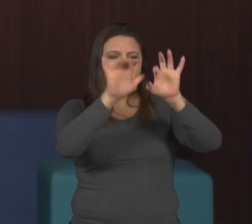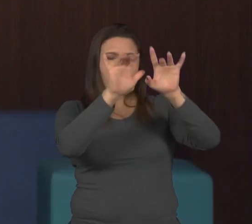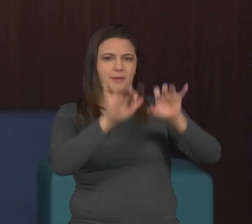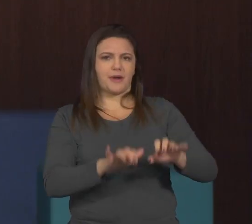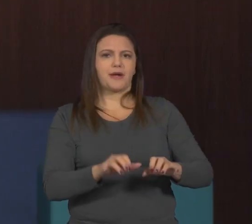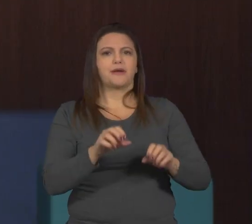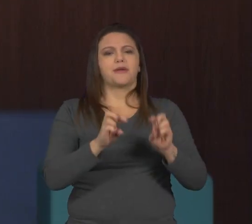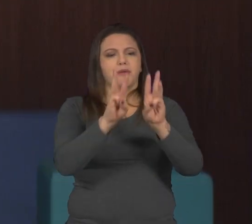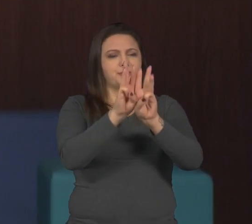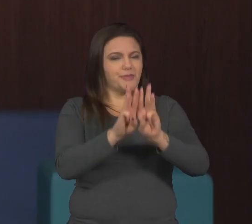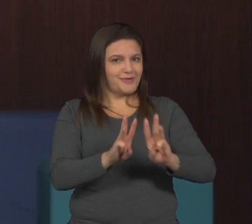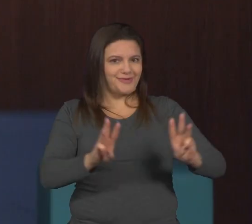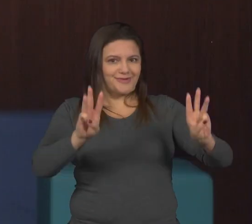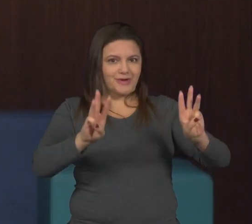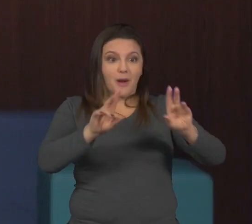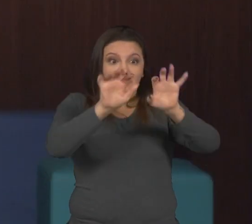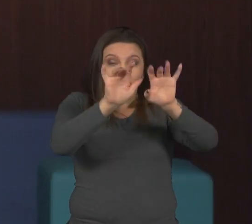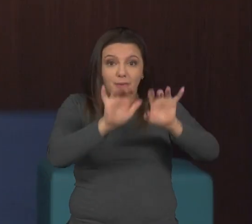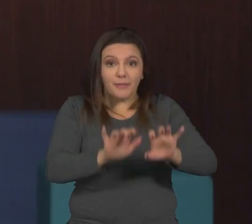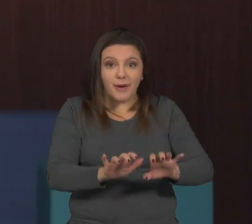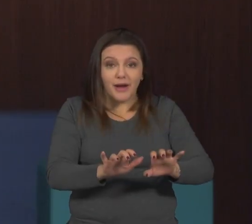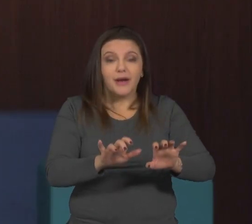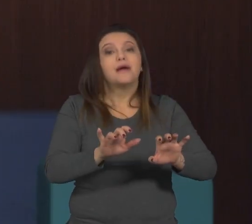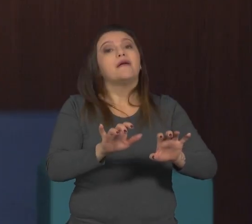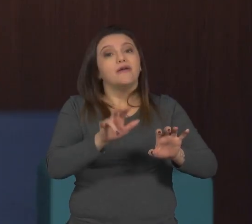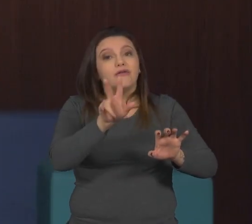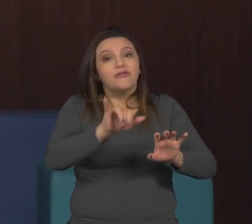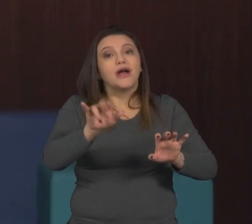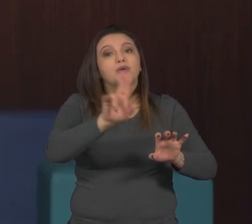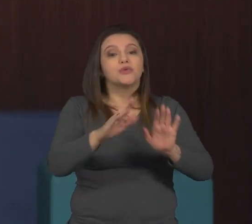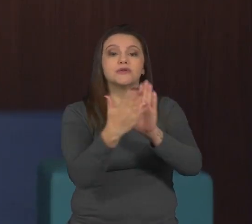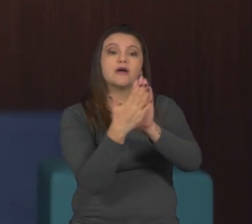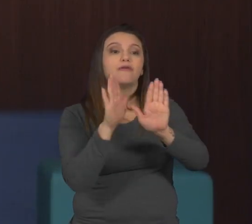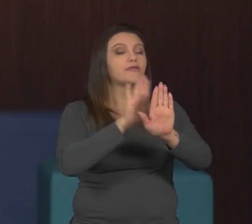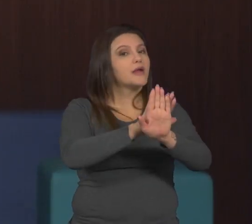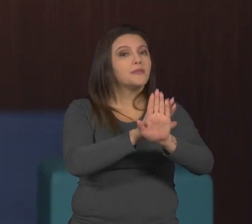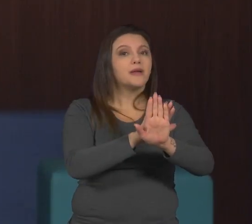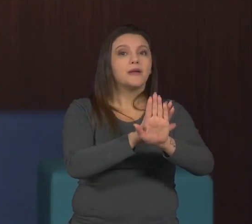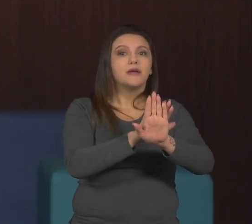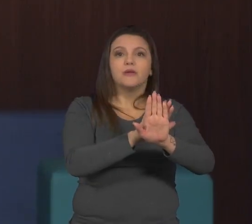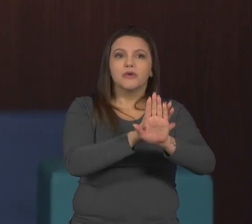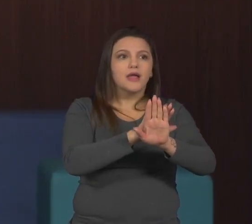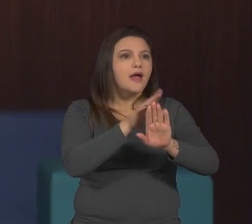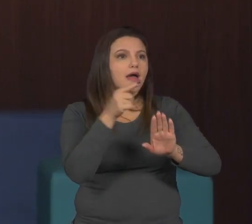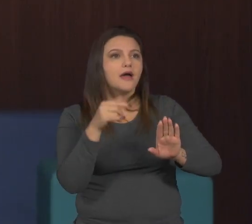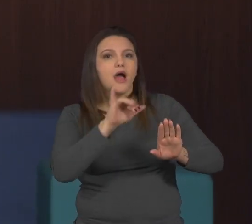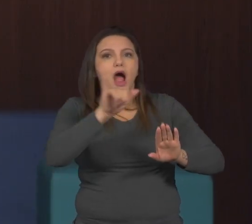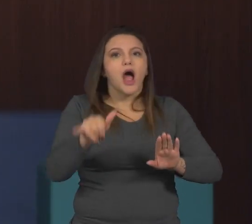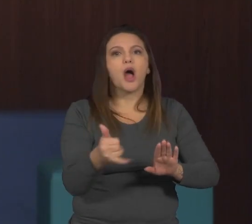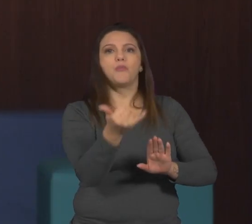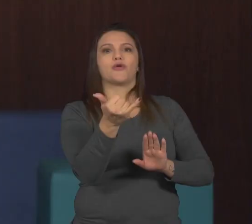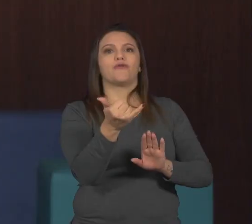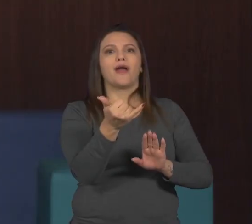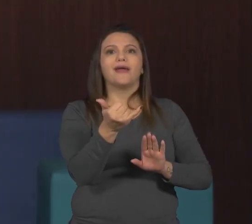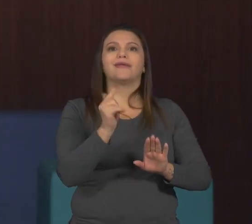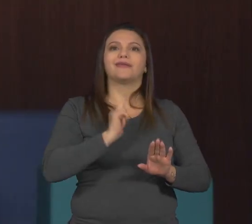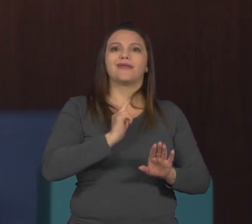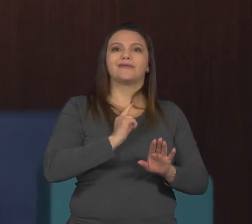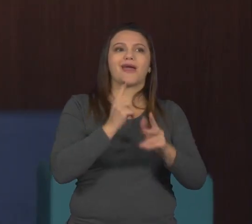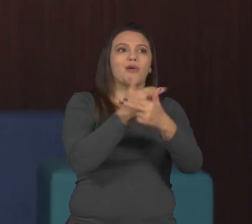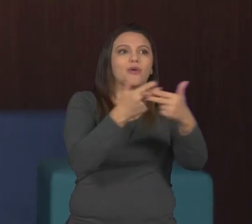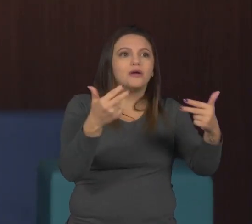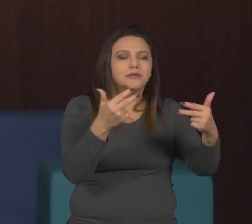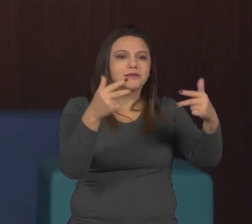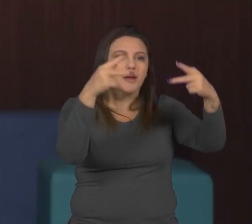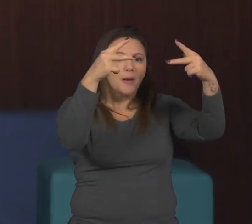com páginas web, usam esses frameworks para já pegar um monte de coisa pronta, que é o jargão, né, a forma da gente usar. Ele